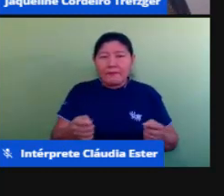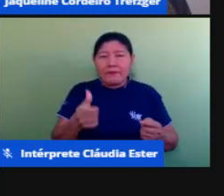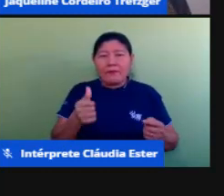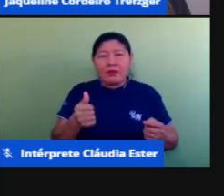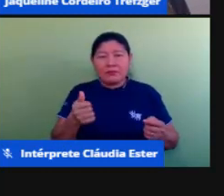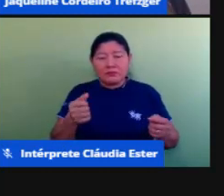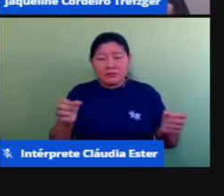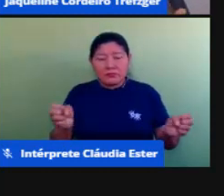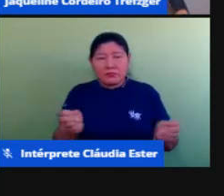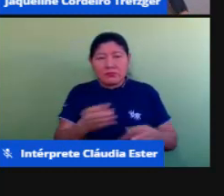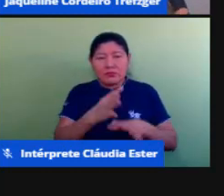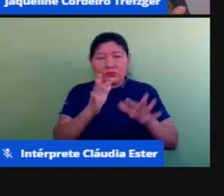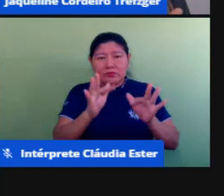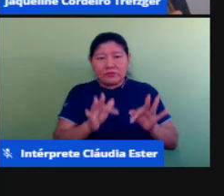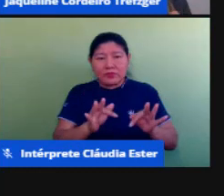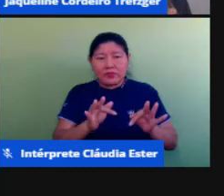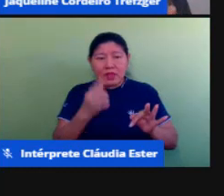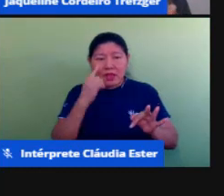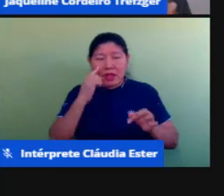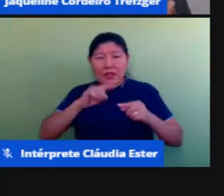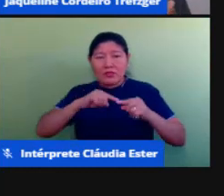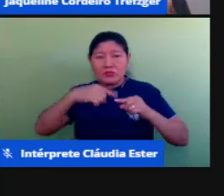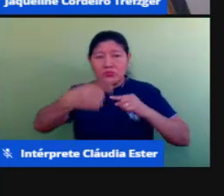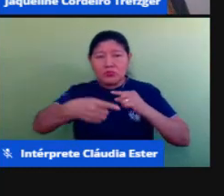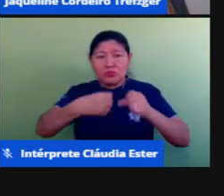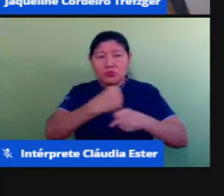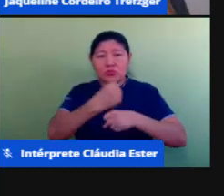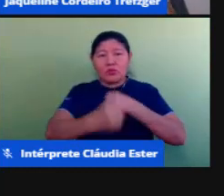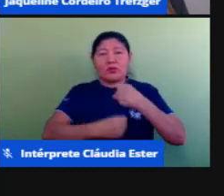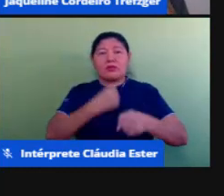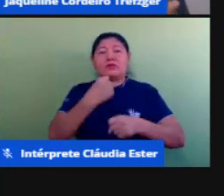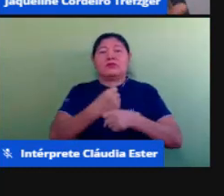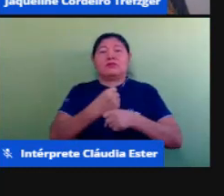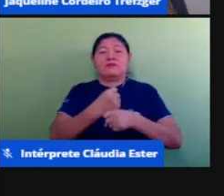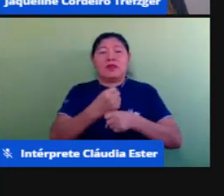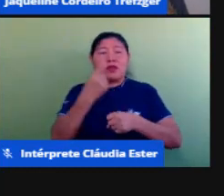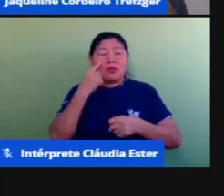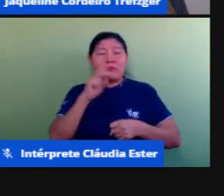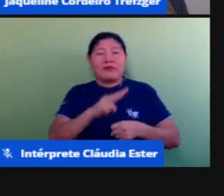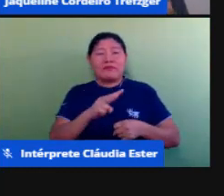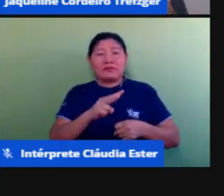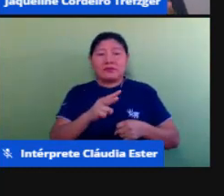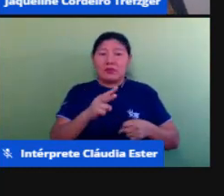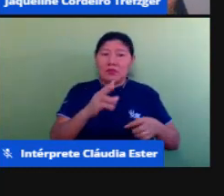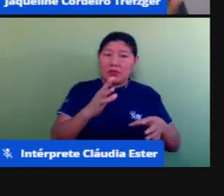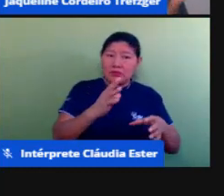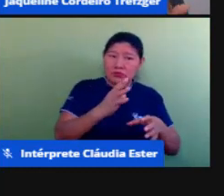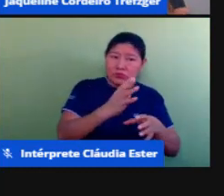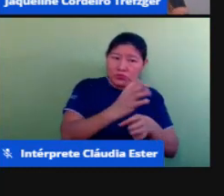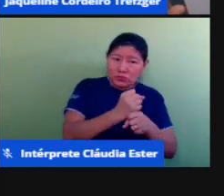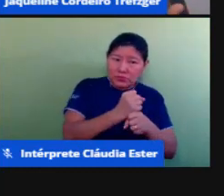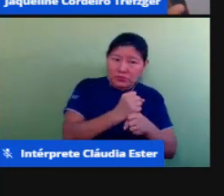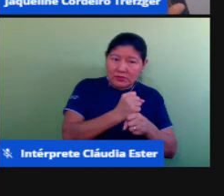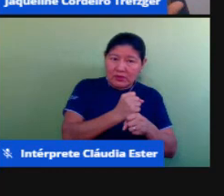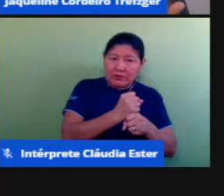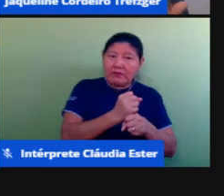para o outro, tá? Então, a somativa, ela é diferente de uma comparativa, tá? Ela trabalha em geralmente